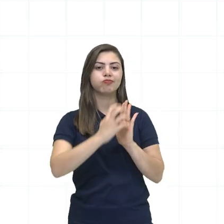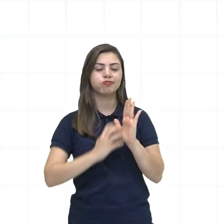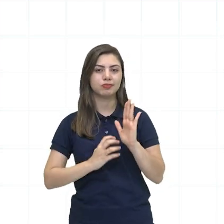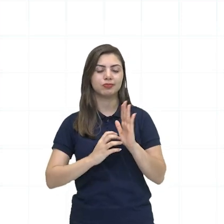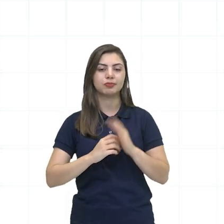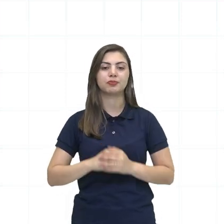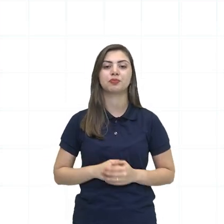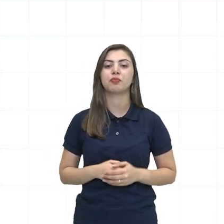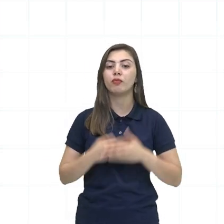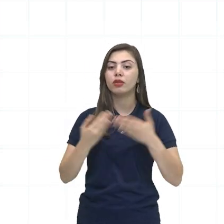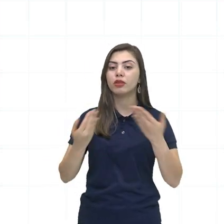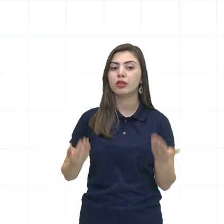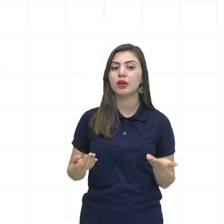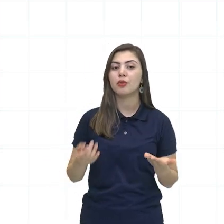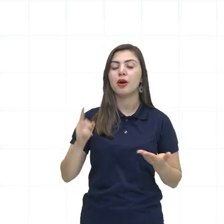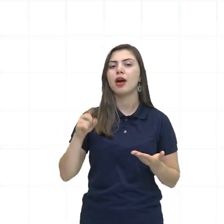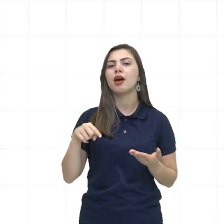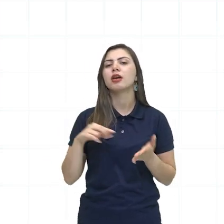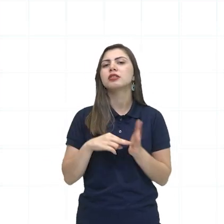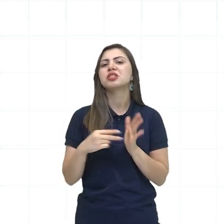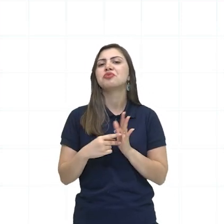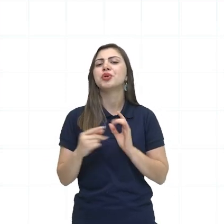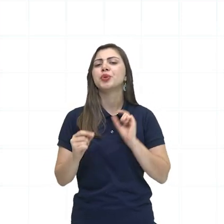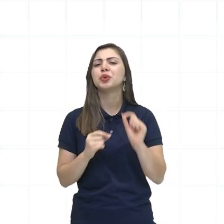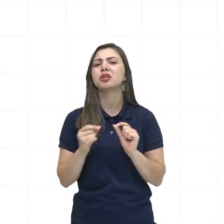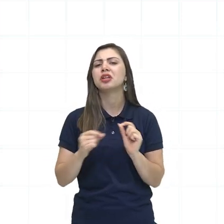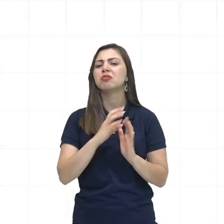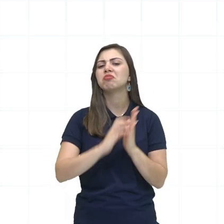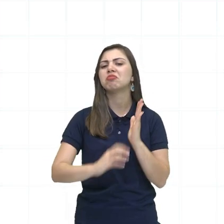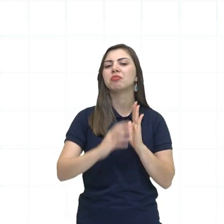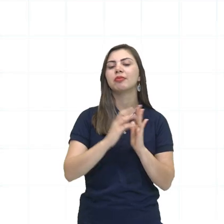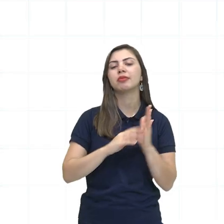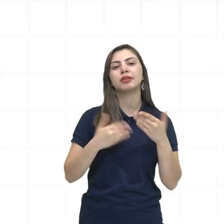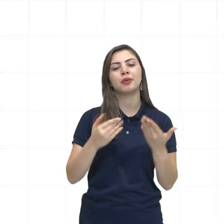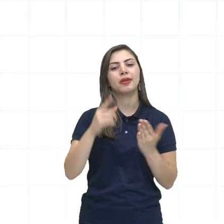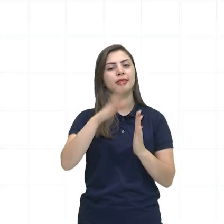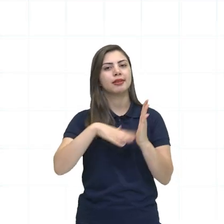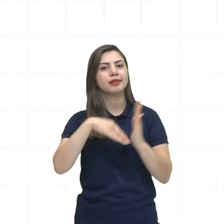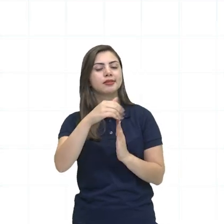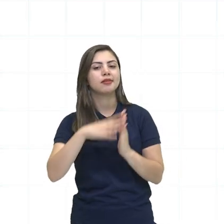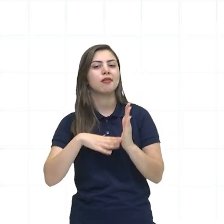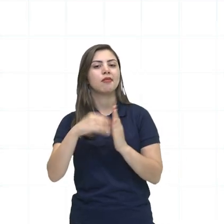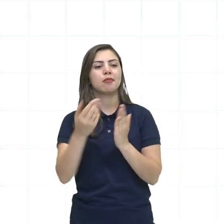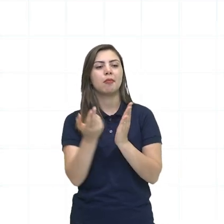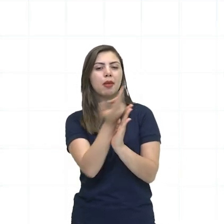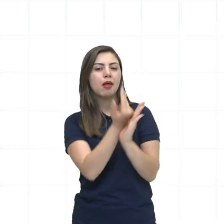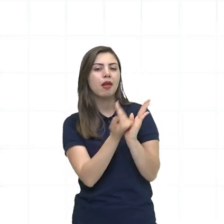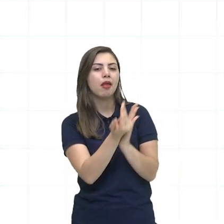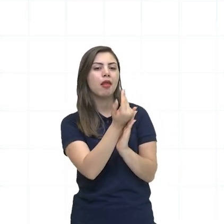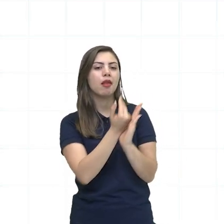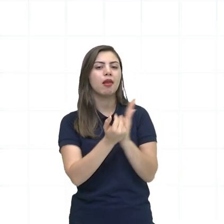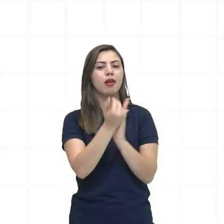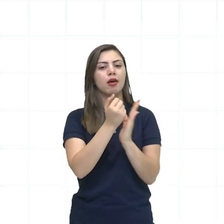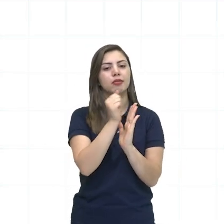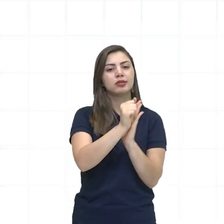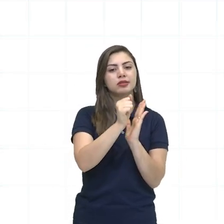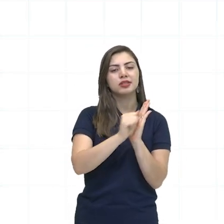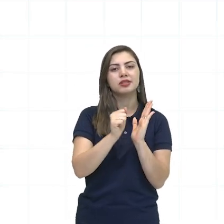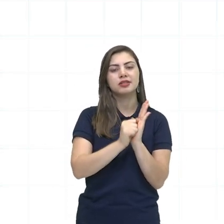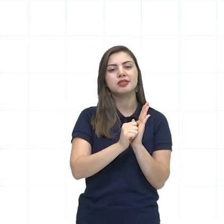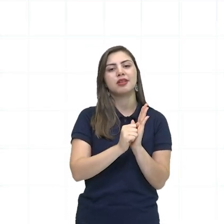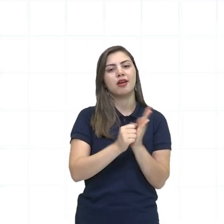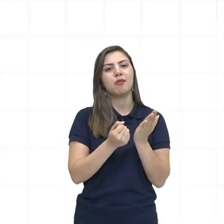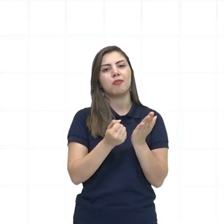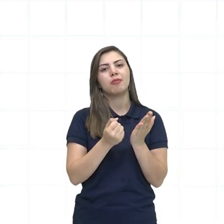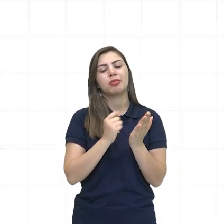compreendida como o amplo conjunto de desenhos, pinturas e inscrições realizadas pelo homem